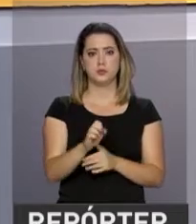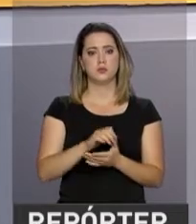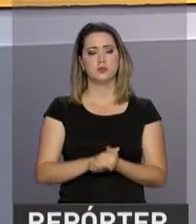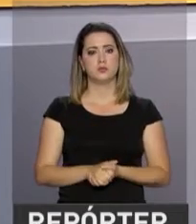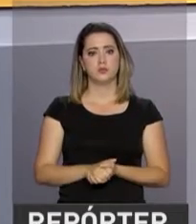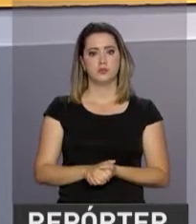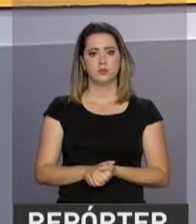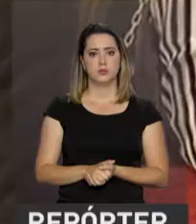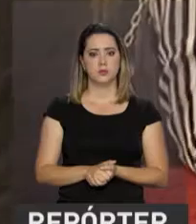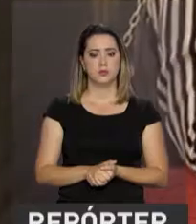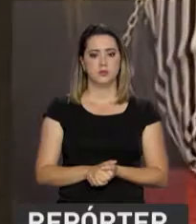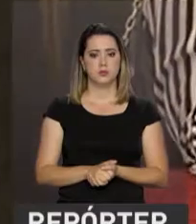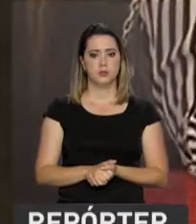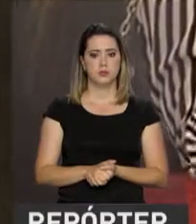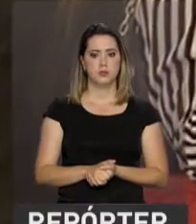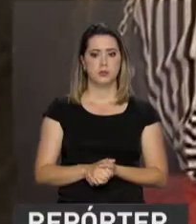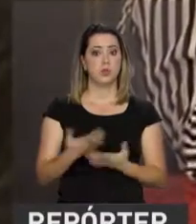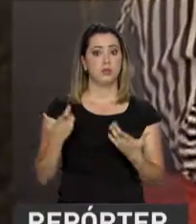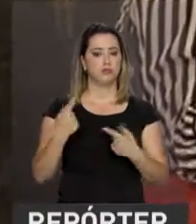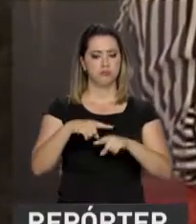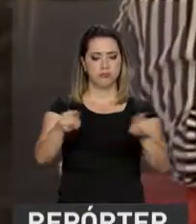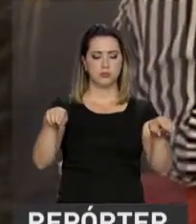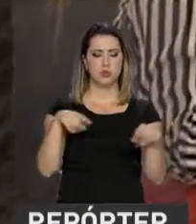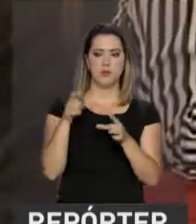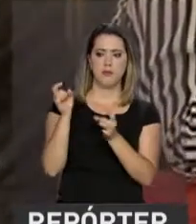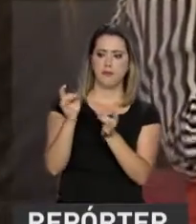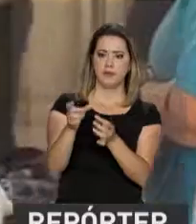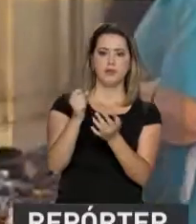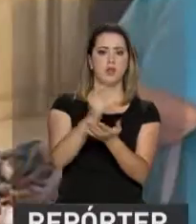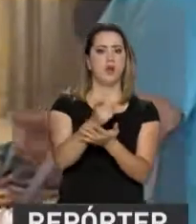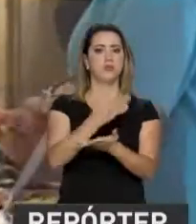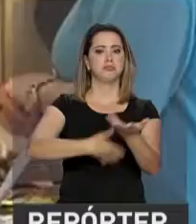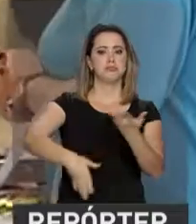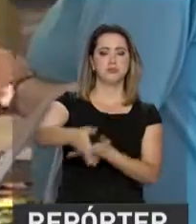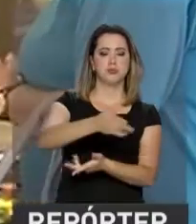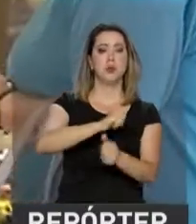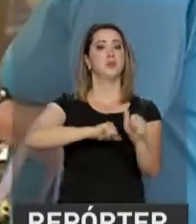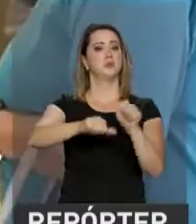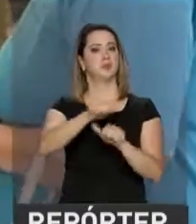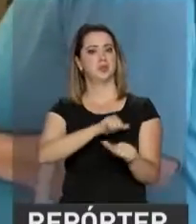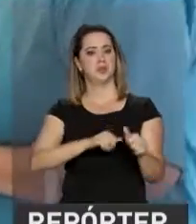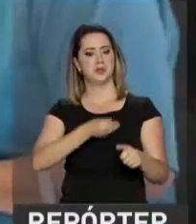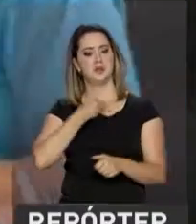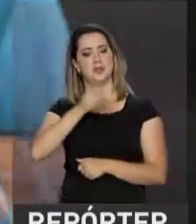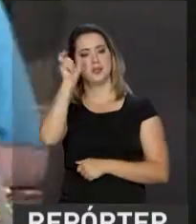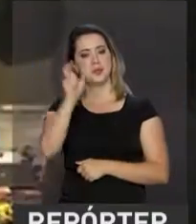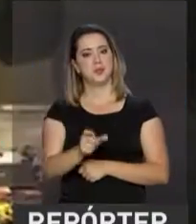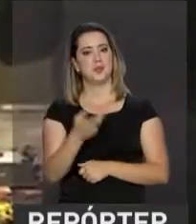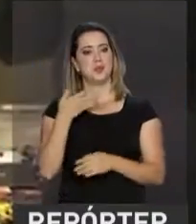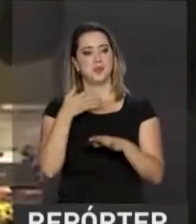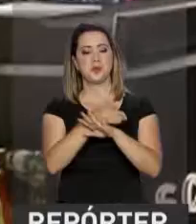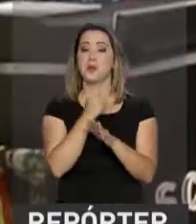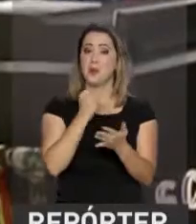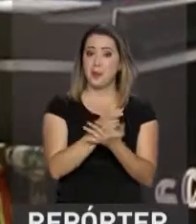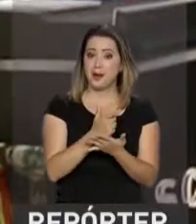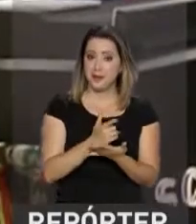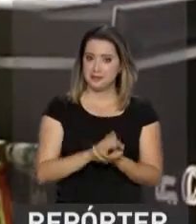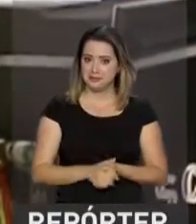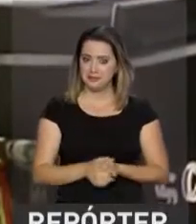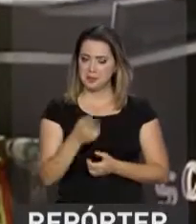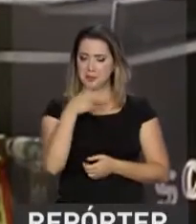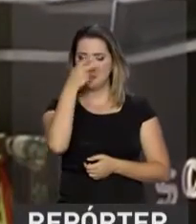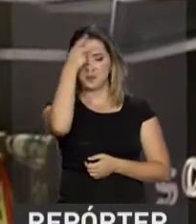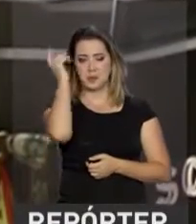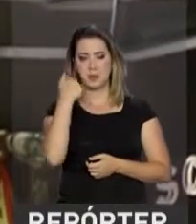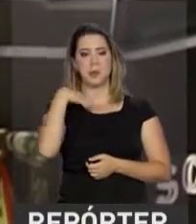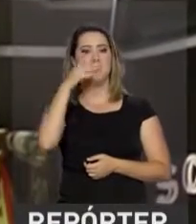IBGE. O movimento no comércio mostra a mudança no comportamento dos brasileiros quando o assunto é ir às compras. As pessoas estão com mais vontade